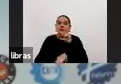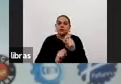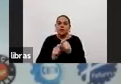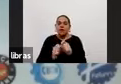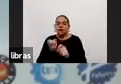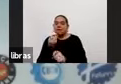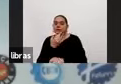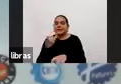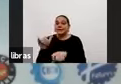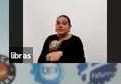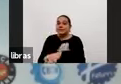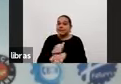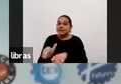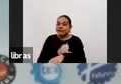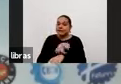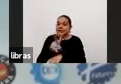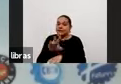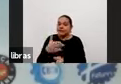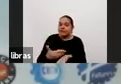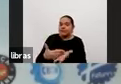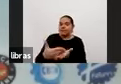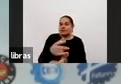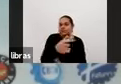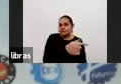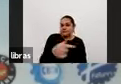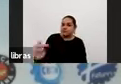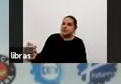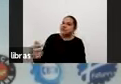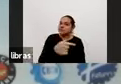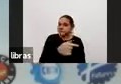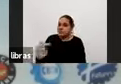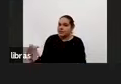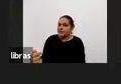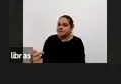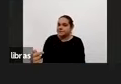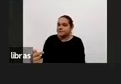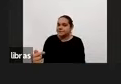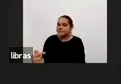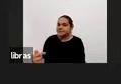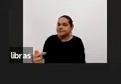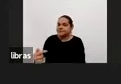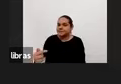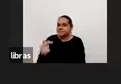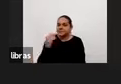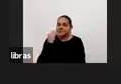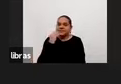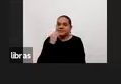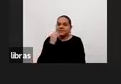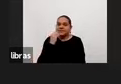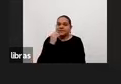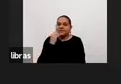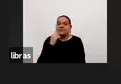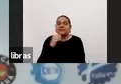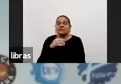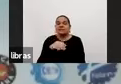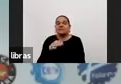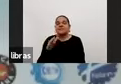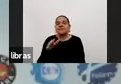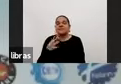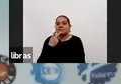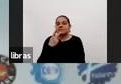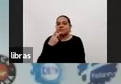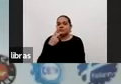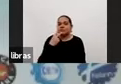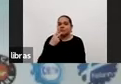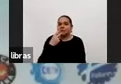medidas que devem começar a vigorar essa semana. Você acabou de fazer uma brincadeira aqui comigo, Nof, que o apelido do Guedes é semana